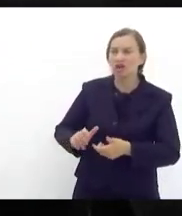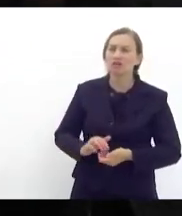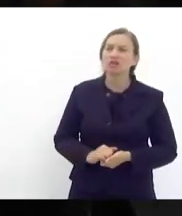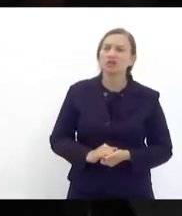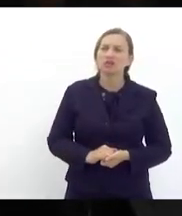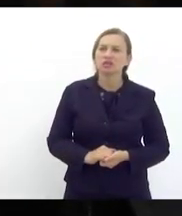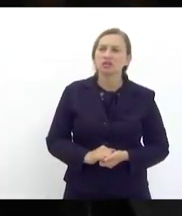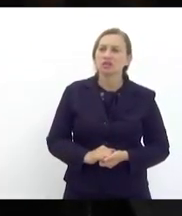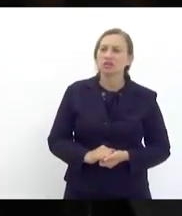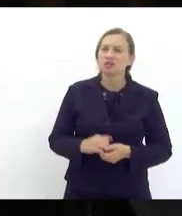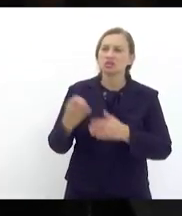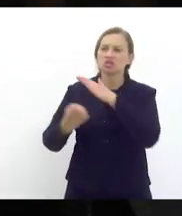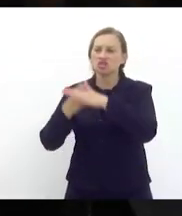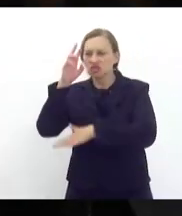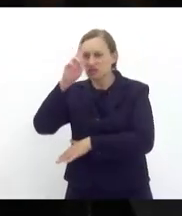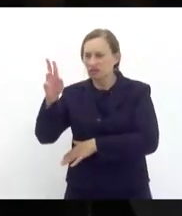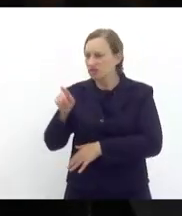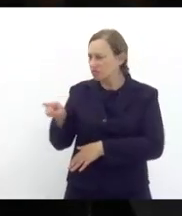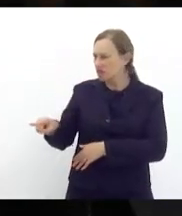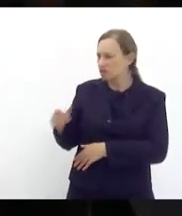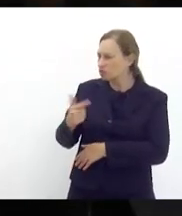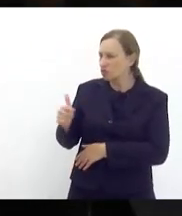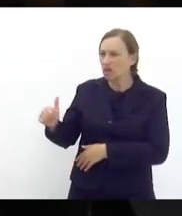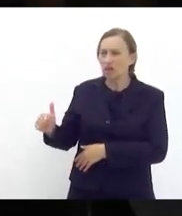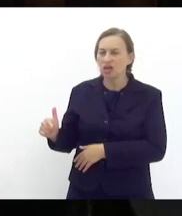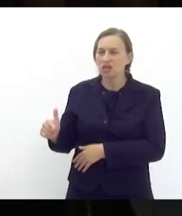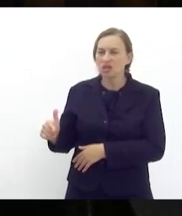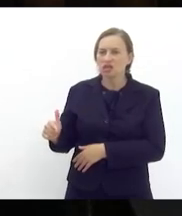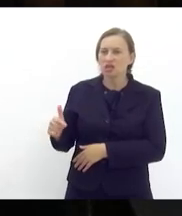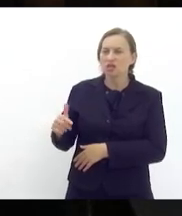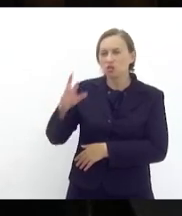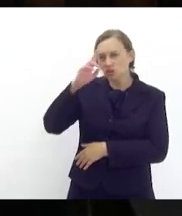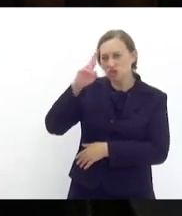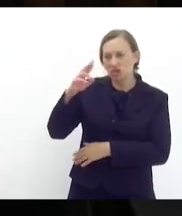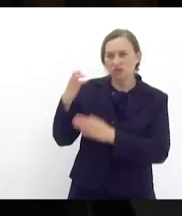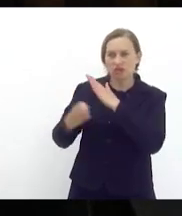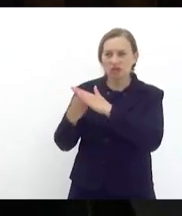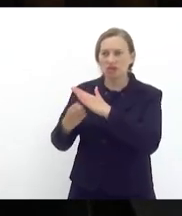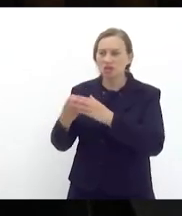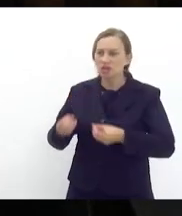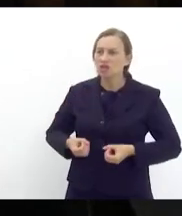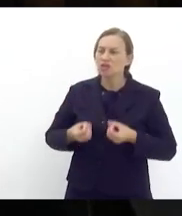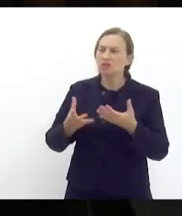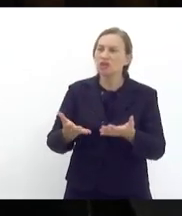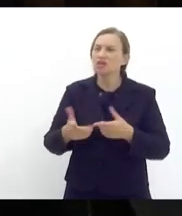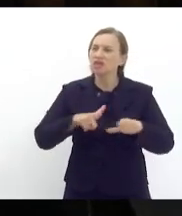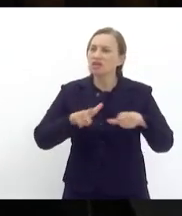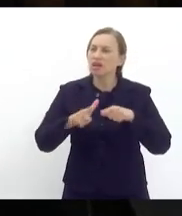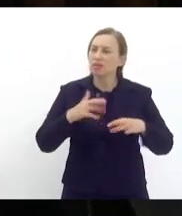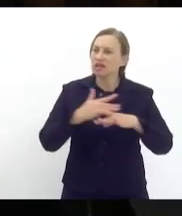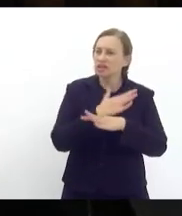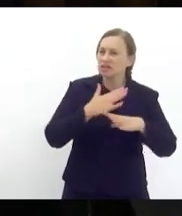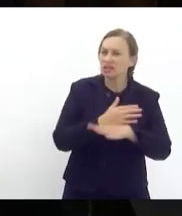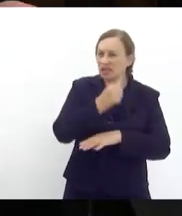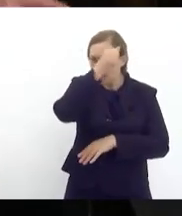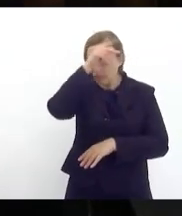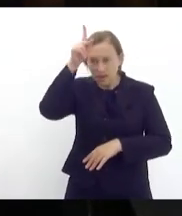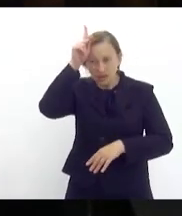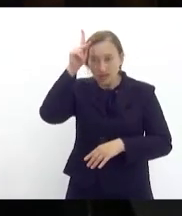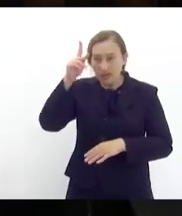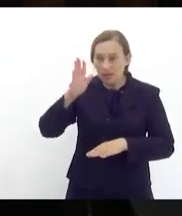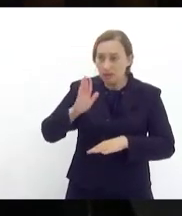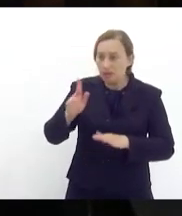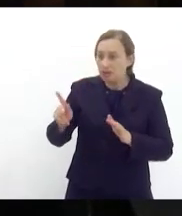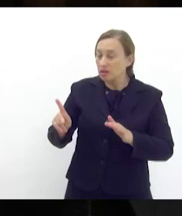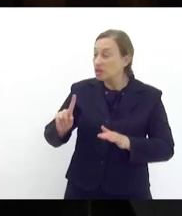empresários de Maricá. A maioria dos empresários que fornecem que trabalham na cidade na prefeitura são de fora